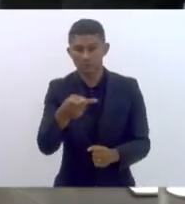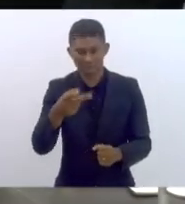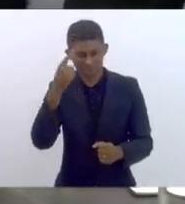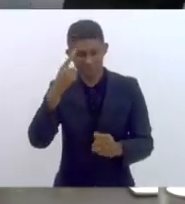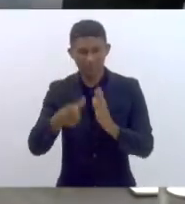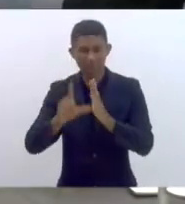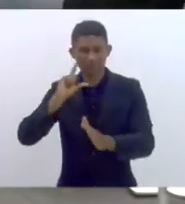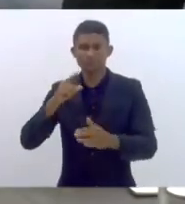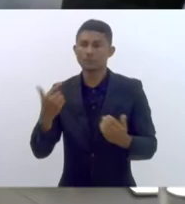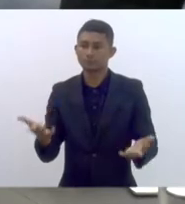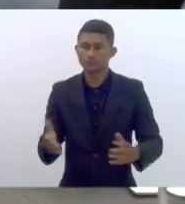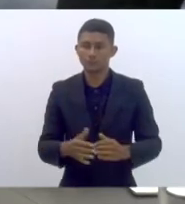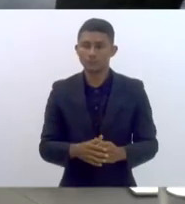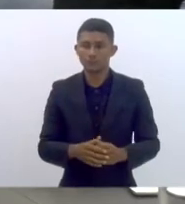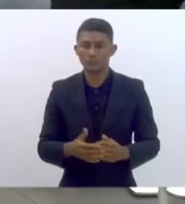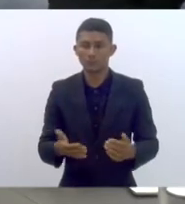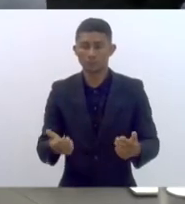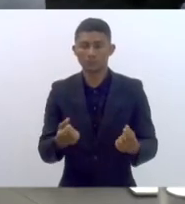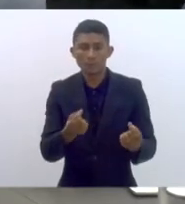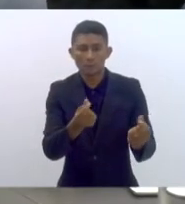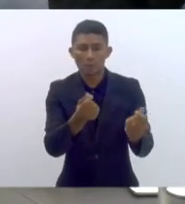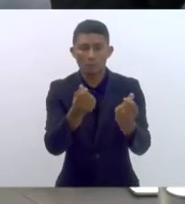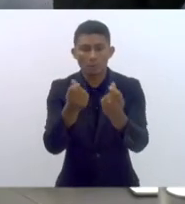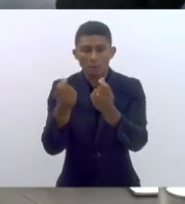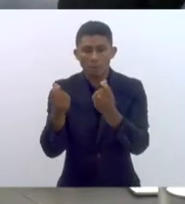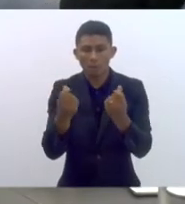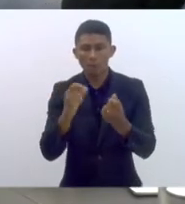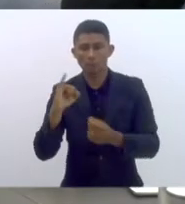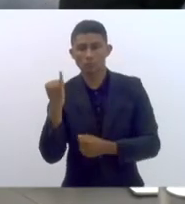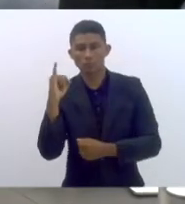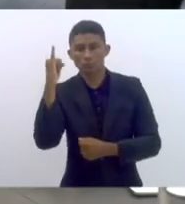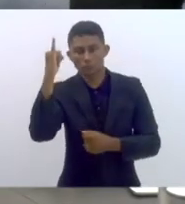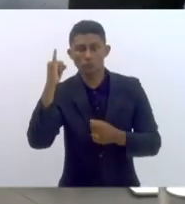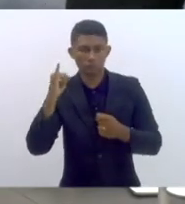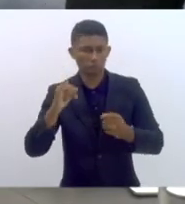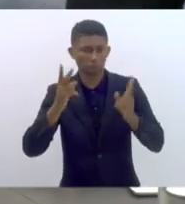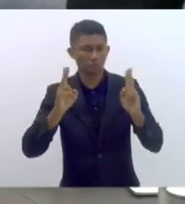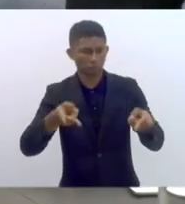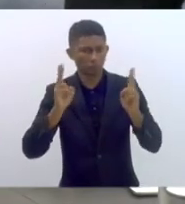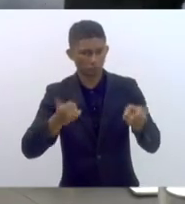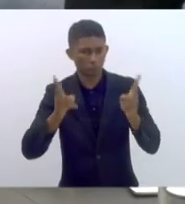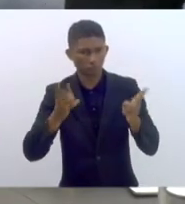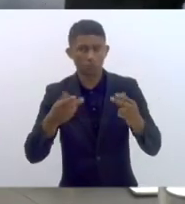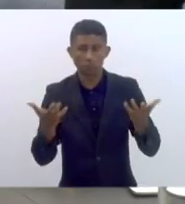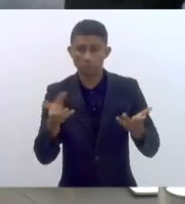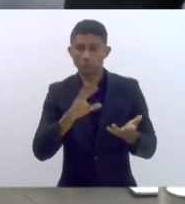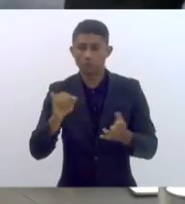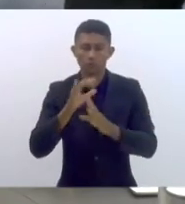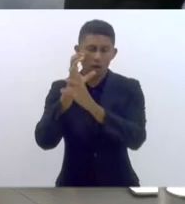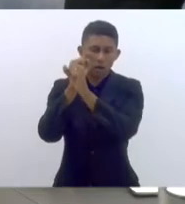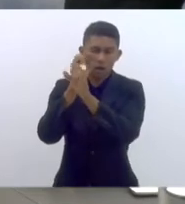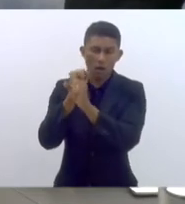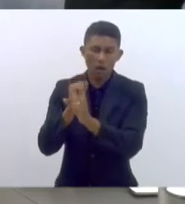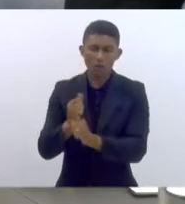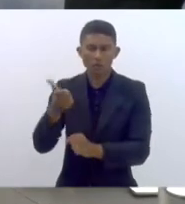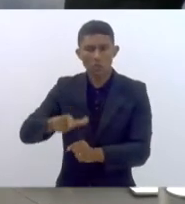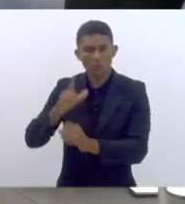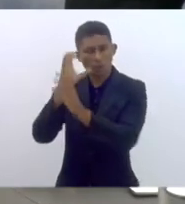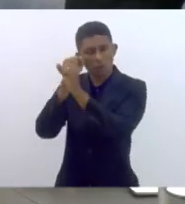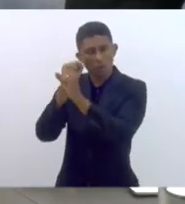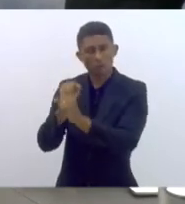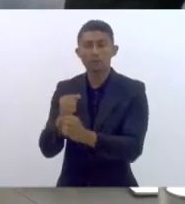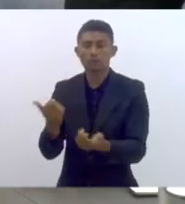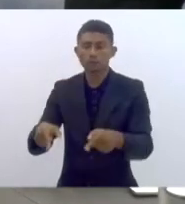que eles estão hoje nas suas moedas originais, suas taxas de juros originais, eles vão ser recalculados, né, via